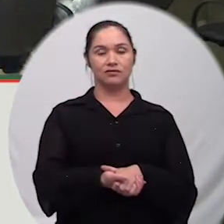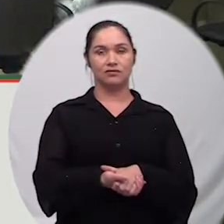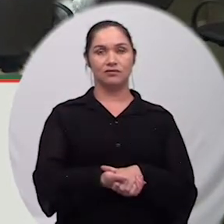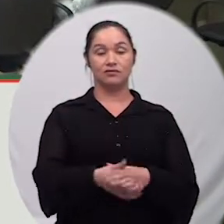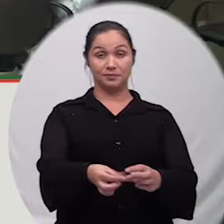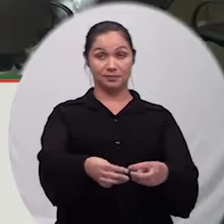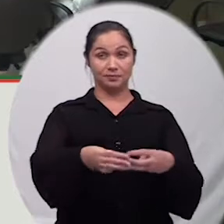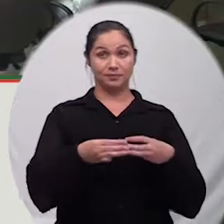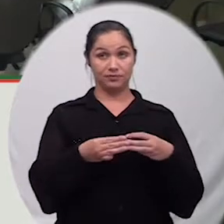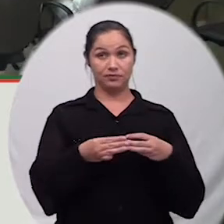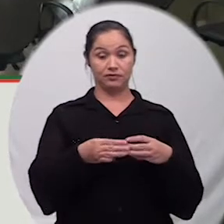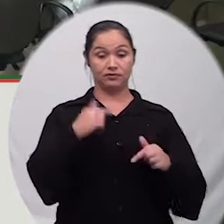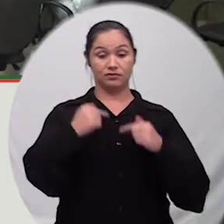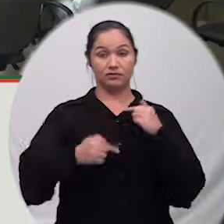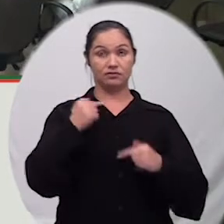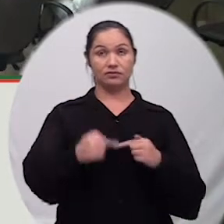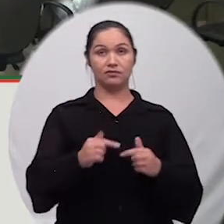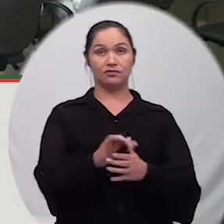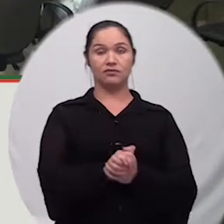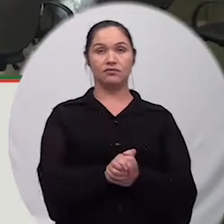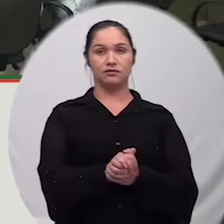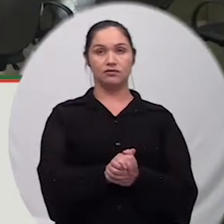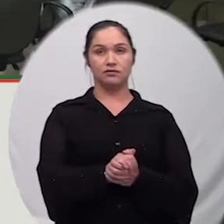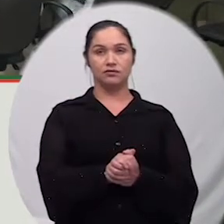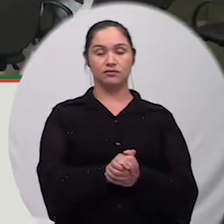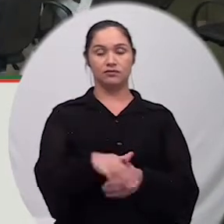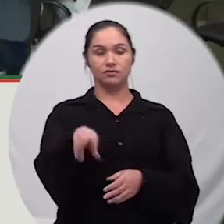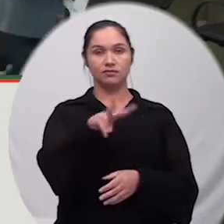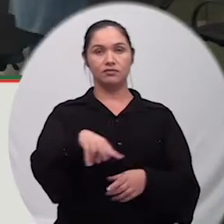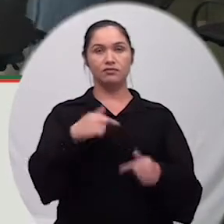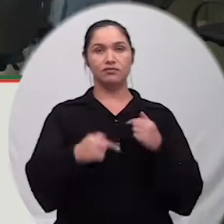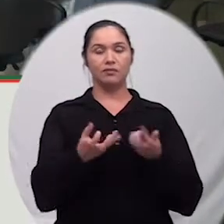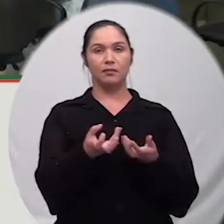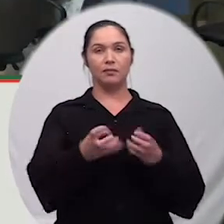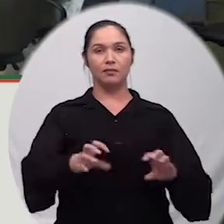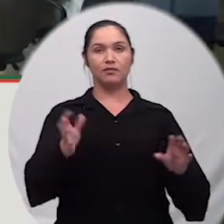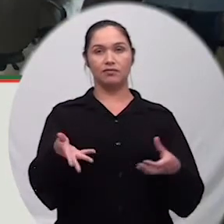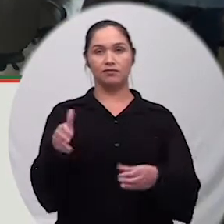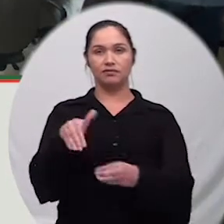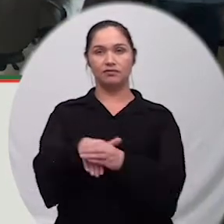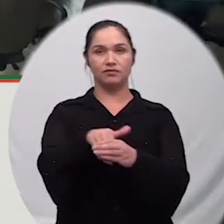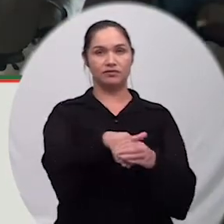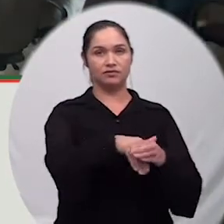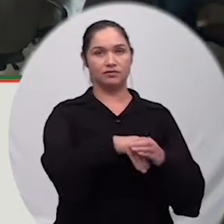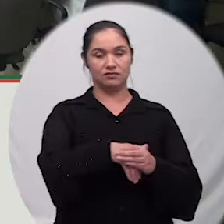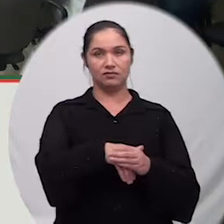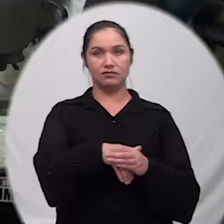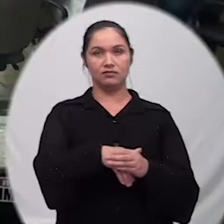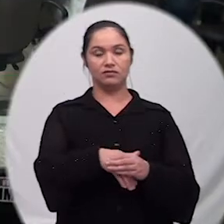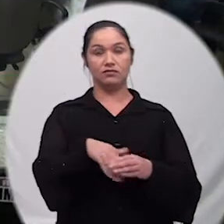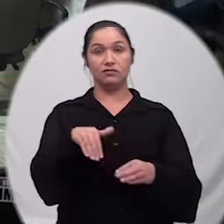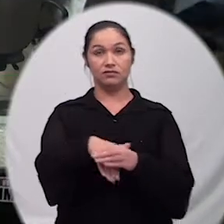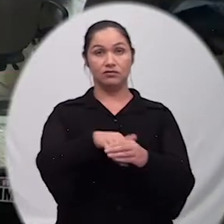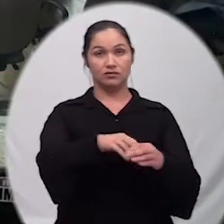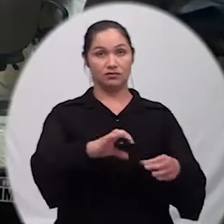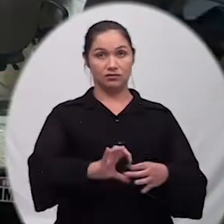A moção continua em discussão. Não havendo quem queira discutir, está em votação.